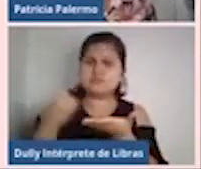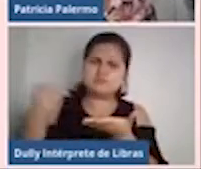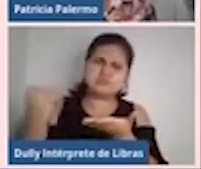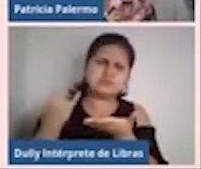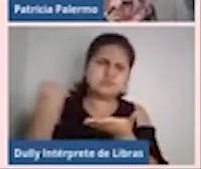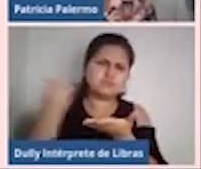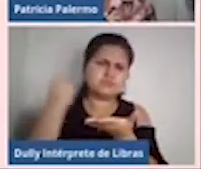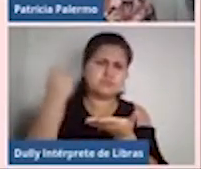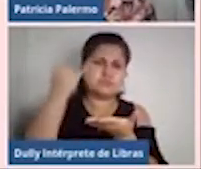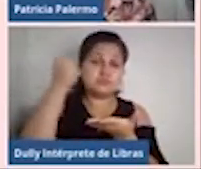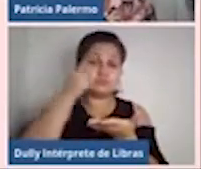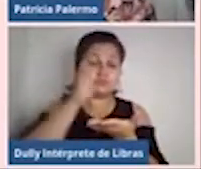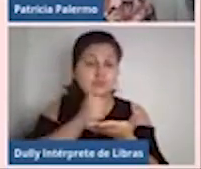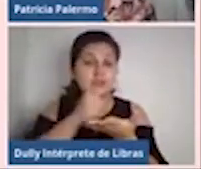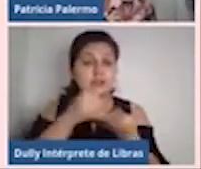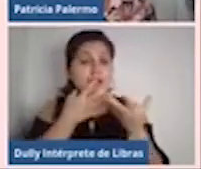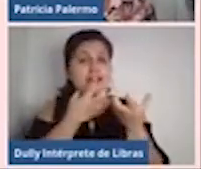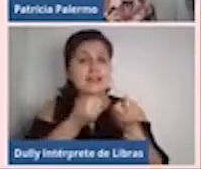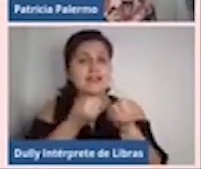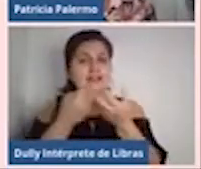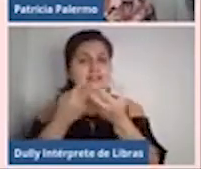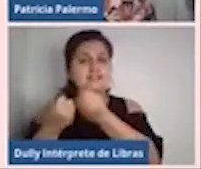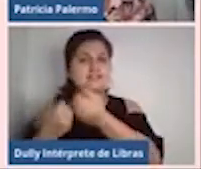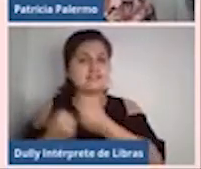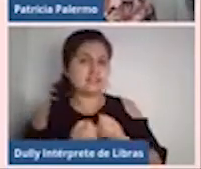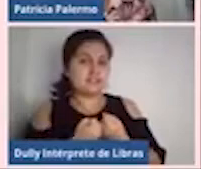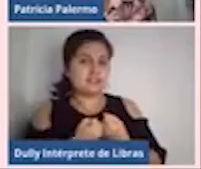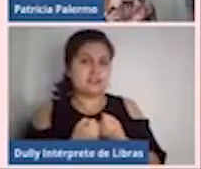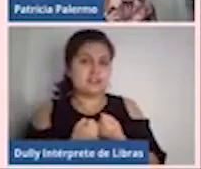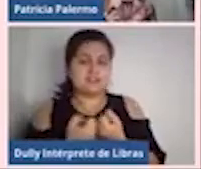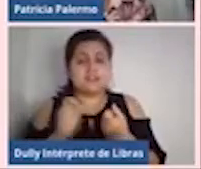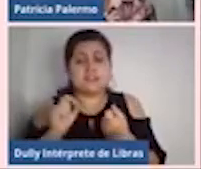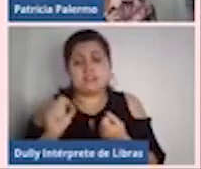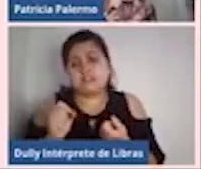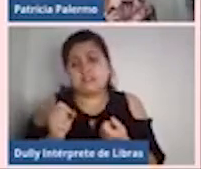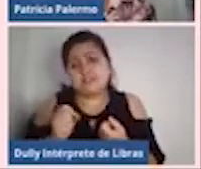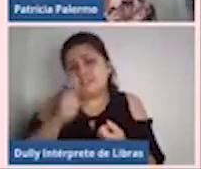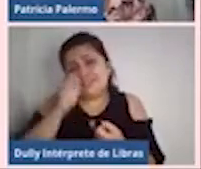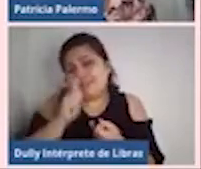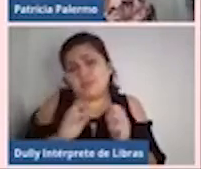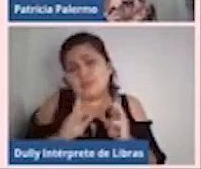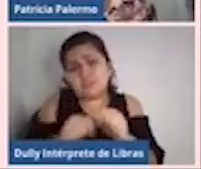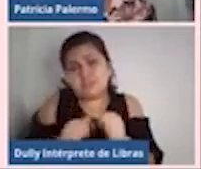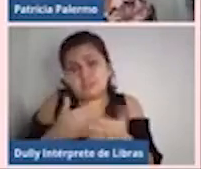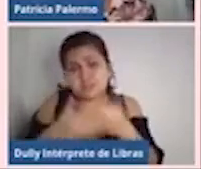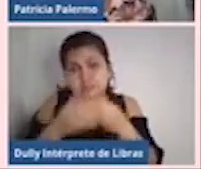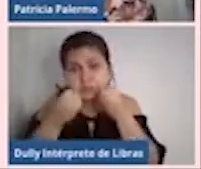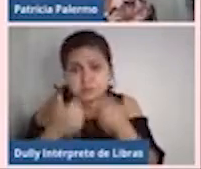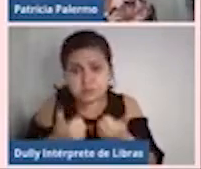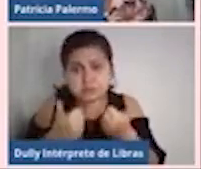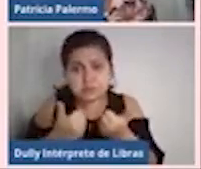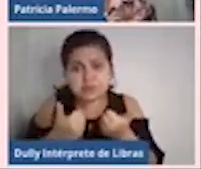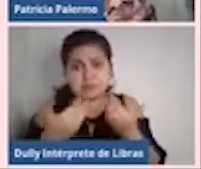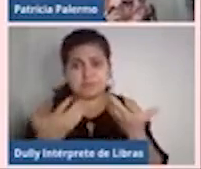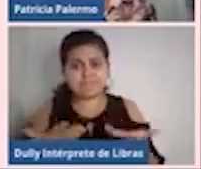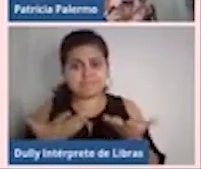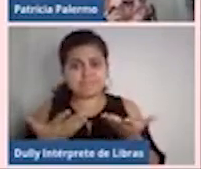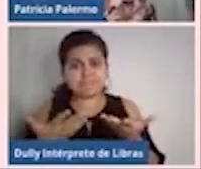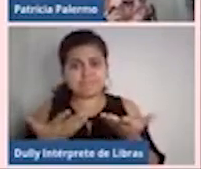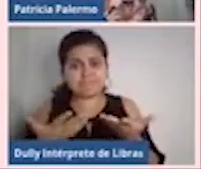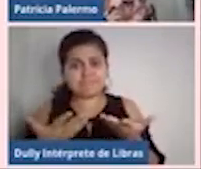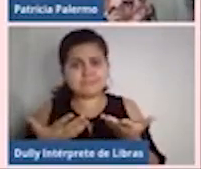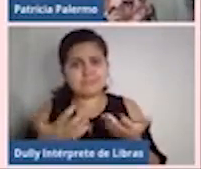mulheres, né? Elas aceitarem que elas não dão conta, e está tudo bem. E se elas não derem conta do jeito